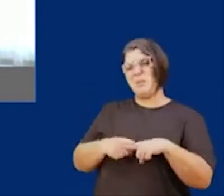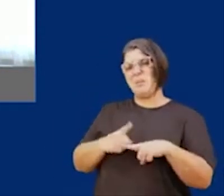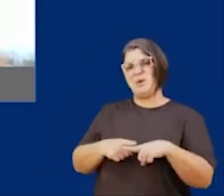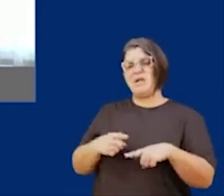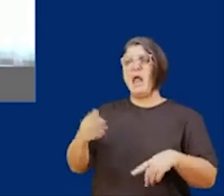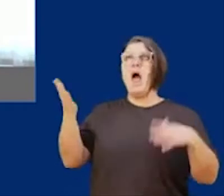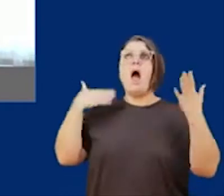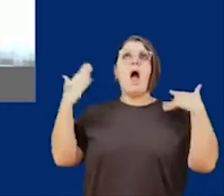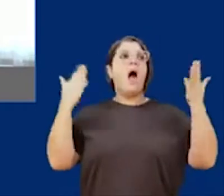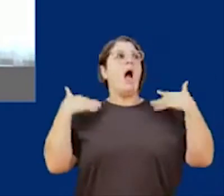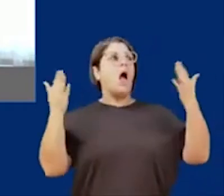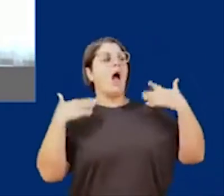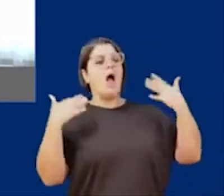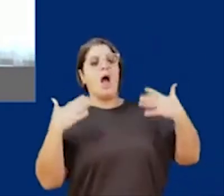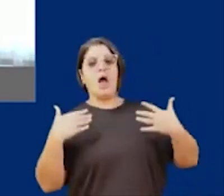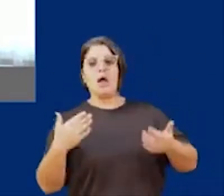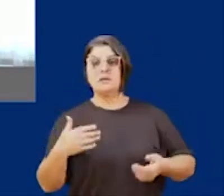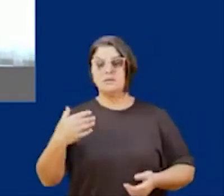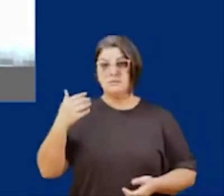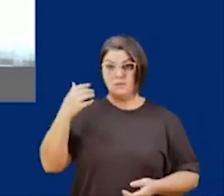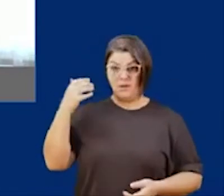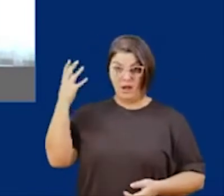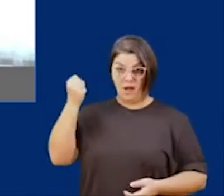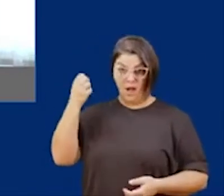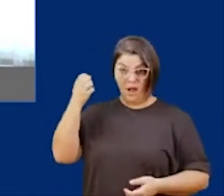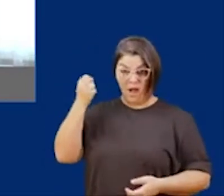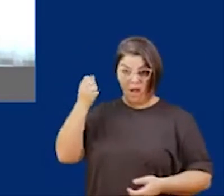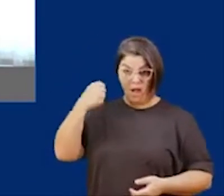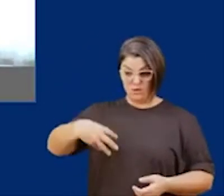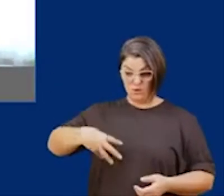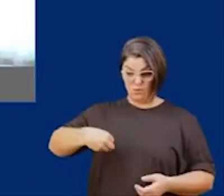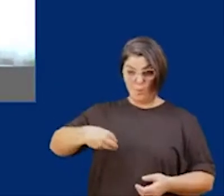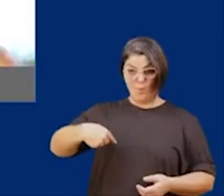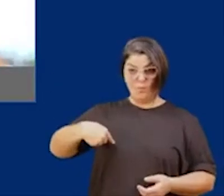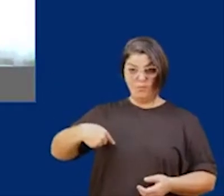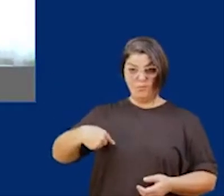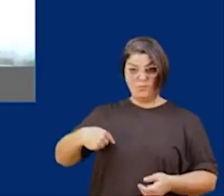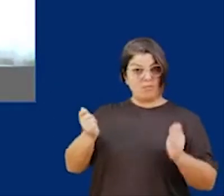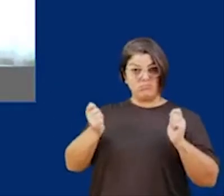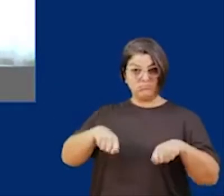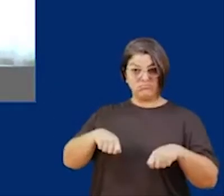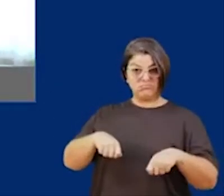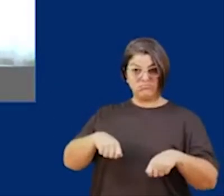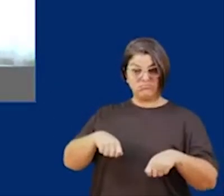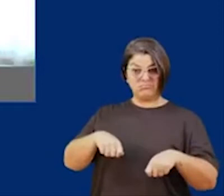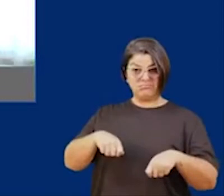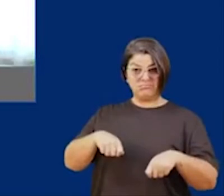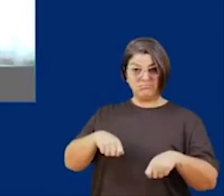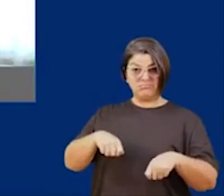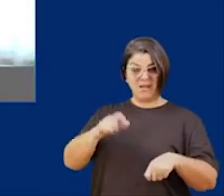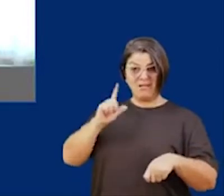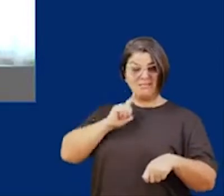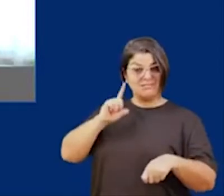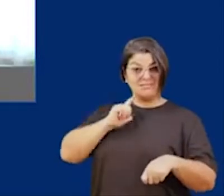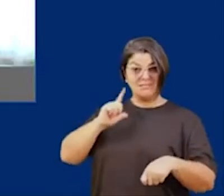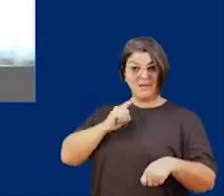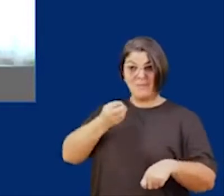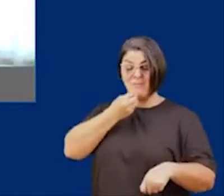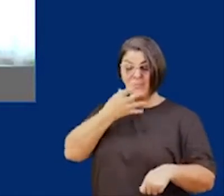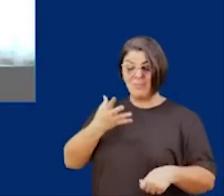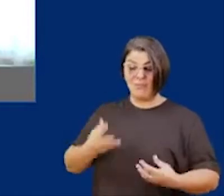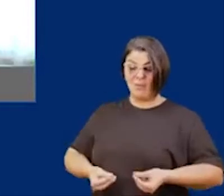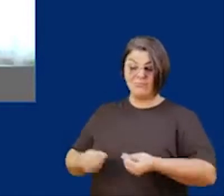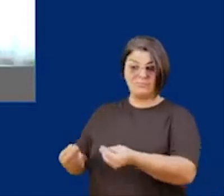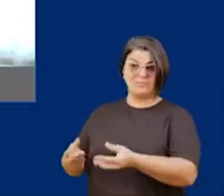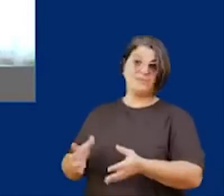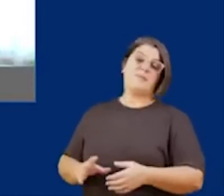calor, né? Se ela tomar leite de peito, está com sede, dá leite de peito, porque ela vai, junto com o líquido, vai ter outras coisas boas junto com o líquido, né? Então, você